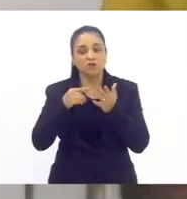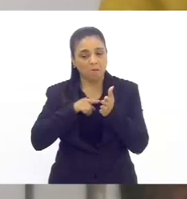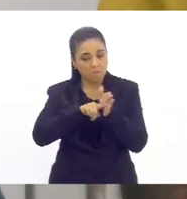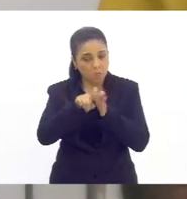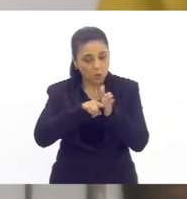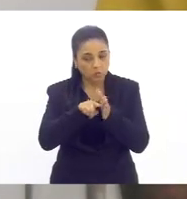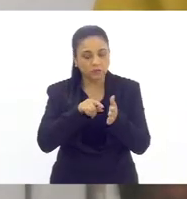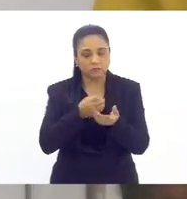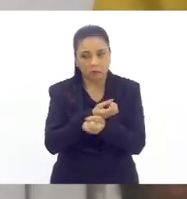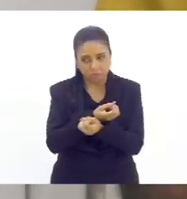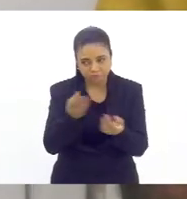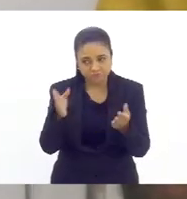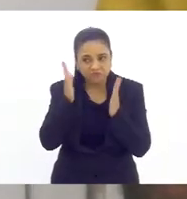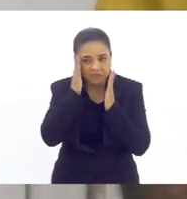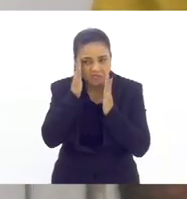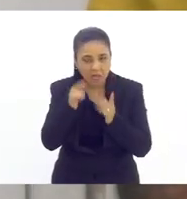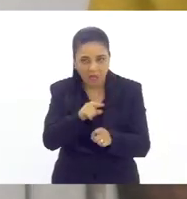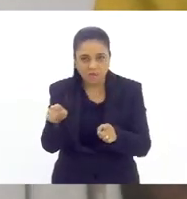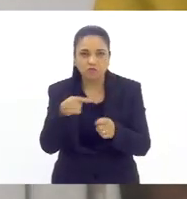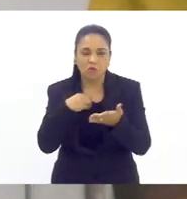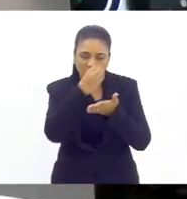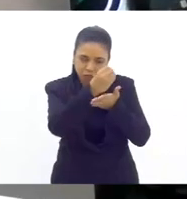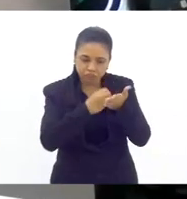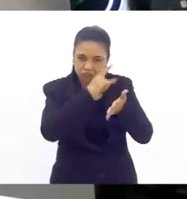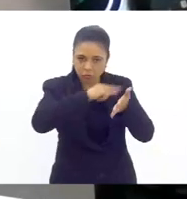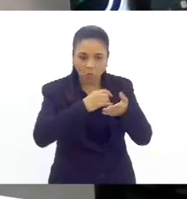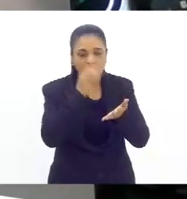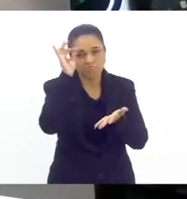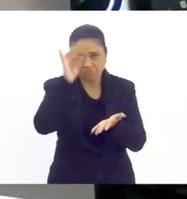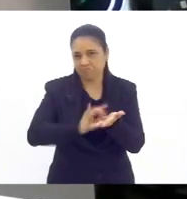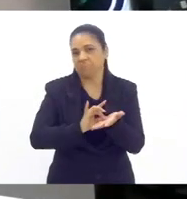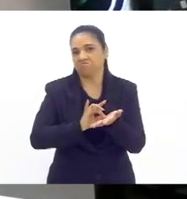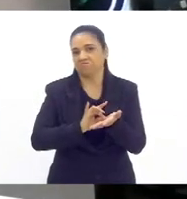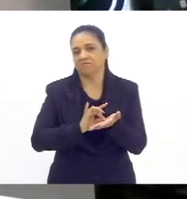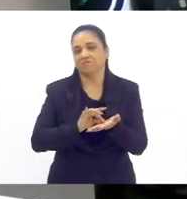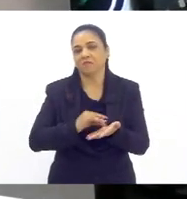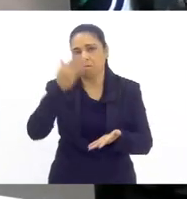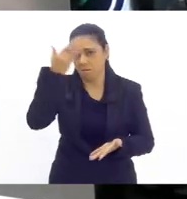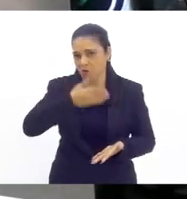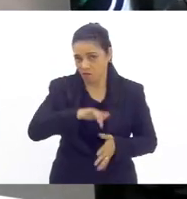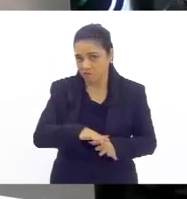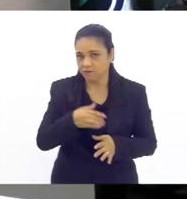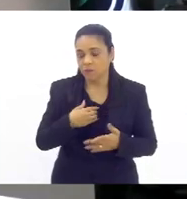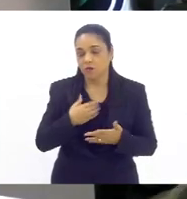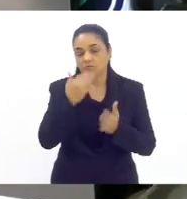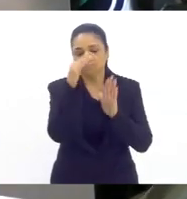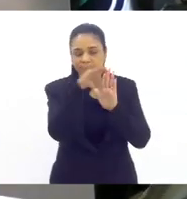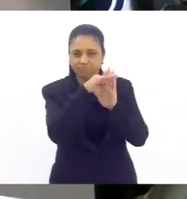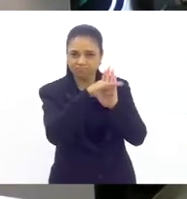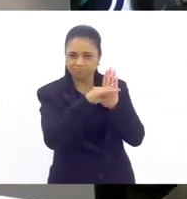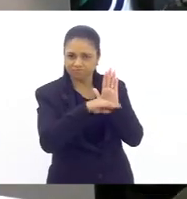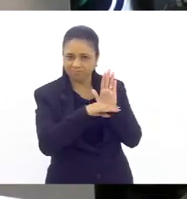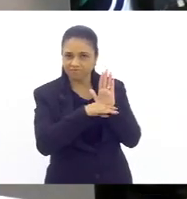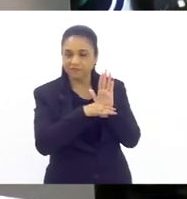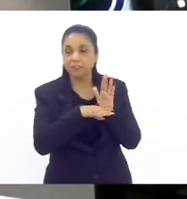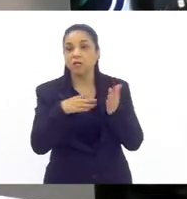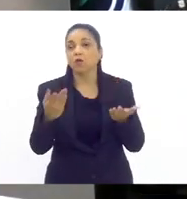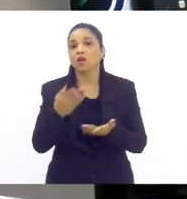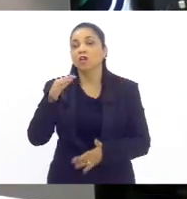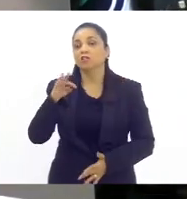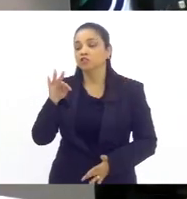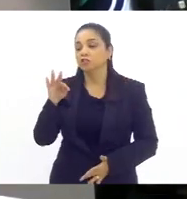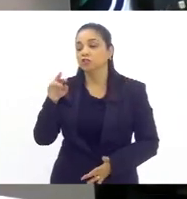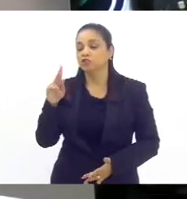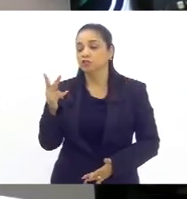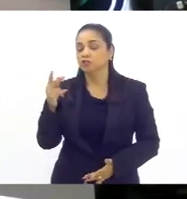oficializar vou dar sequência aqui na nossa lista É temos aqui então o Tiago Rodrigues